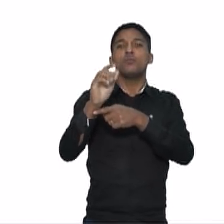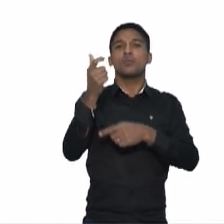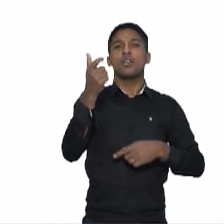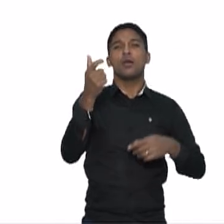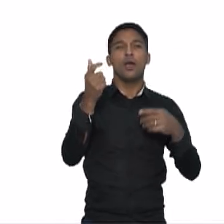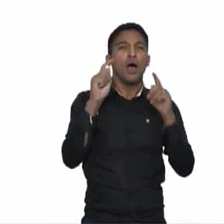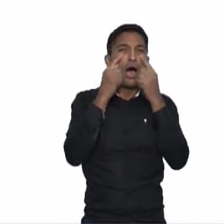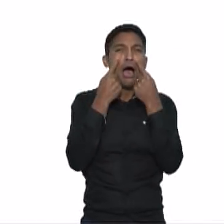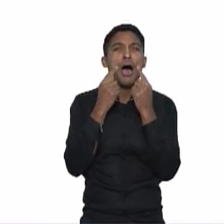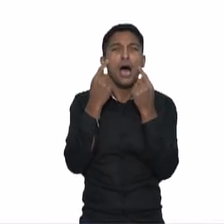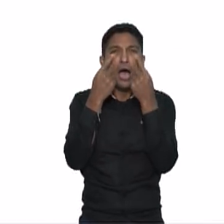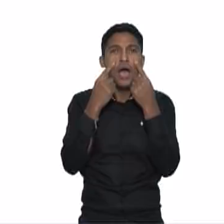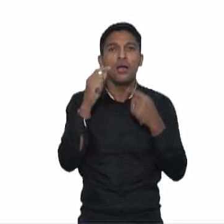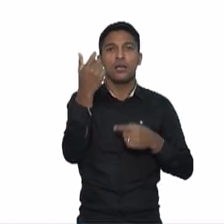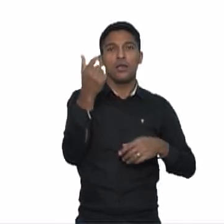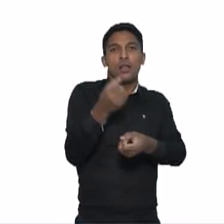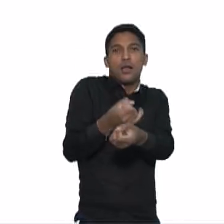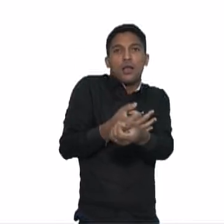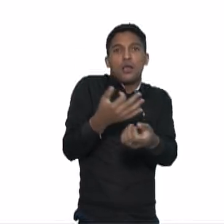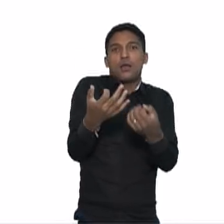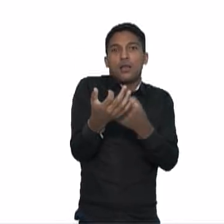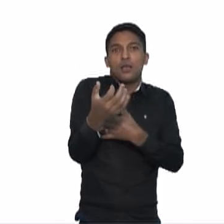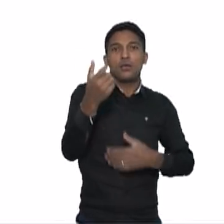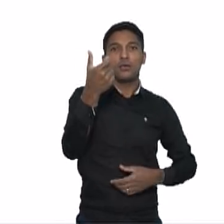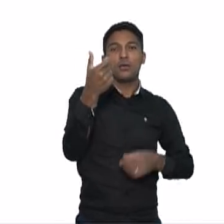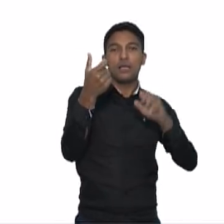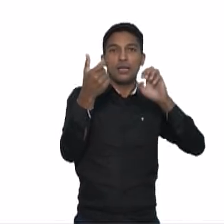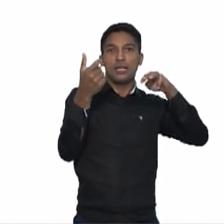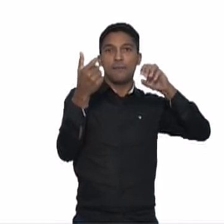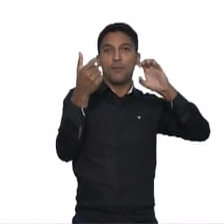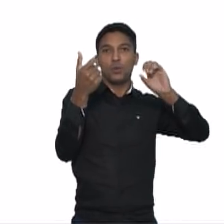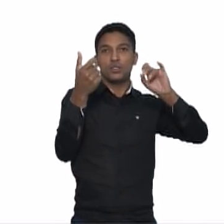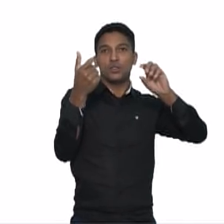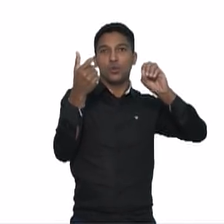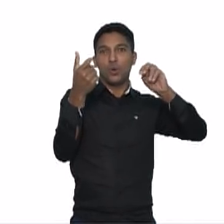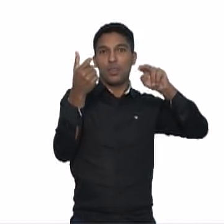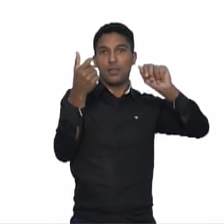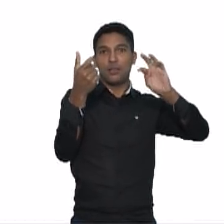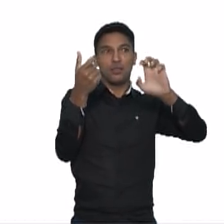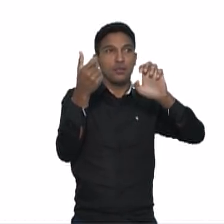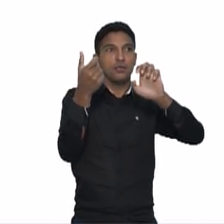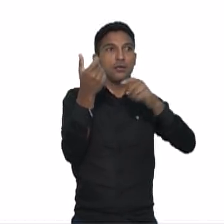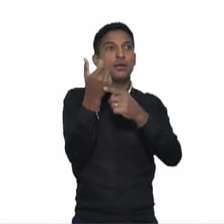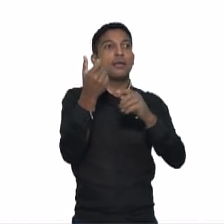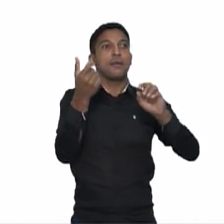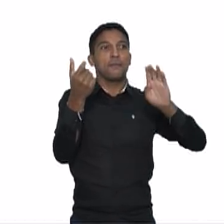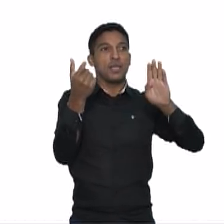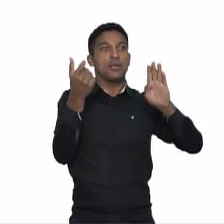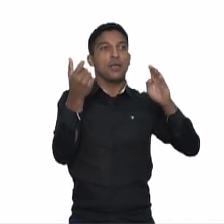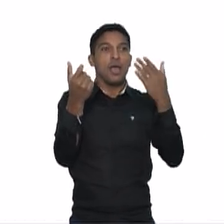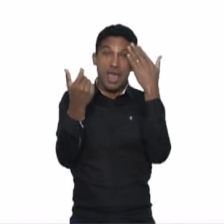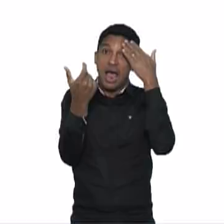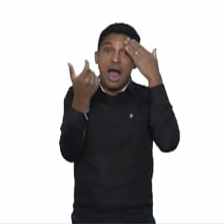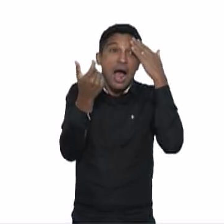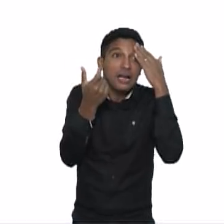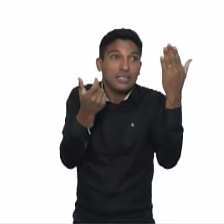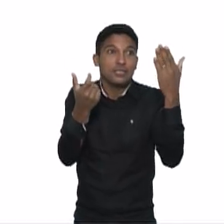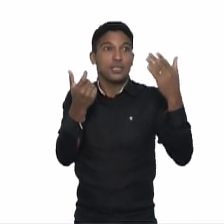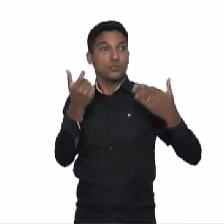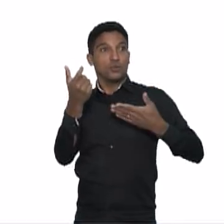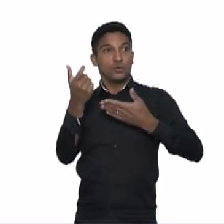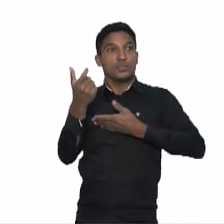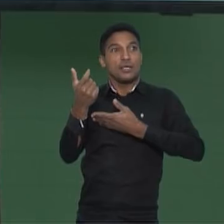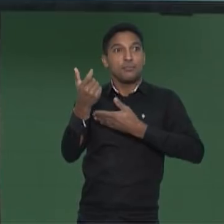aos amigos a presença. Letra C. Cheguei ontem. Letra D. Quero meu